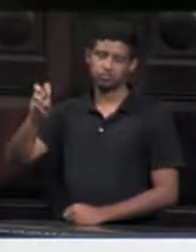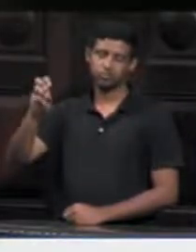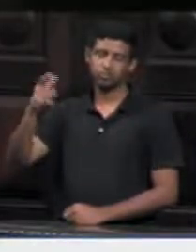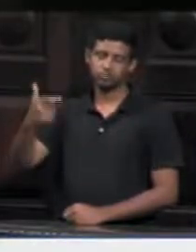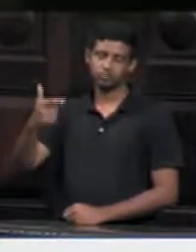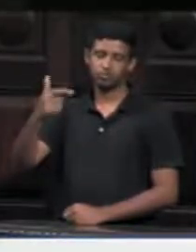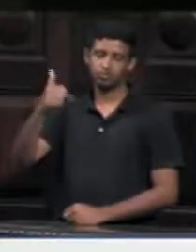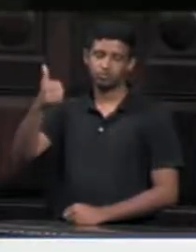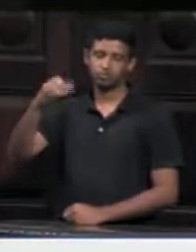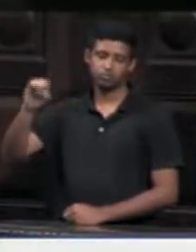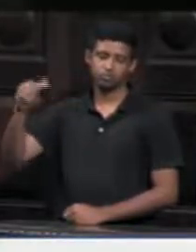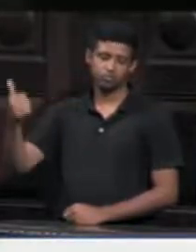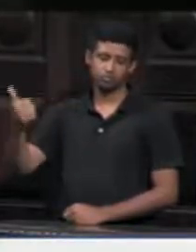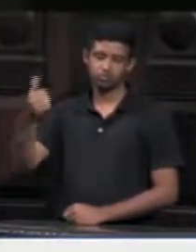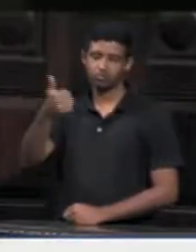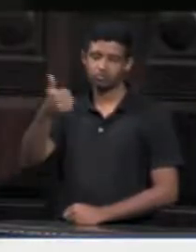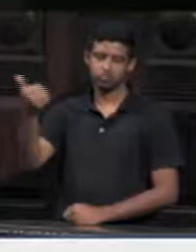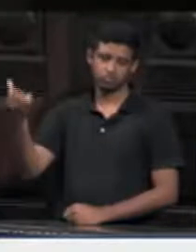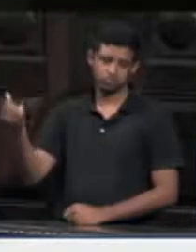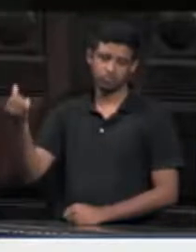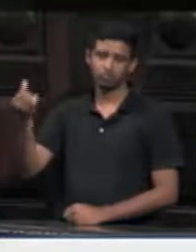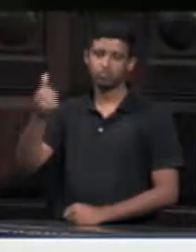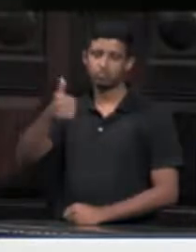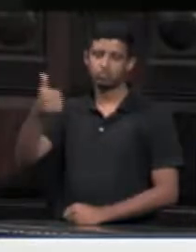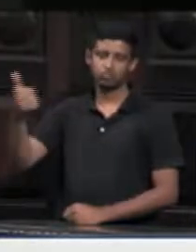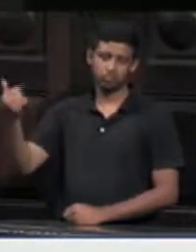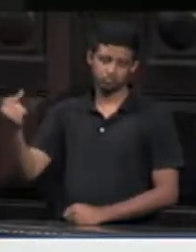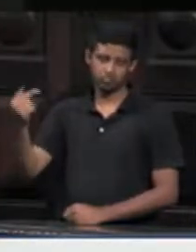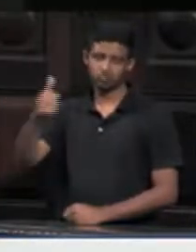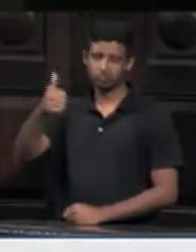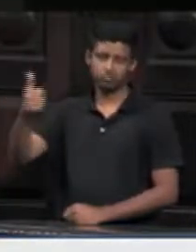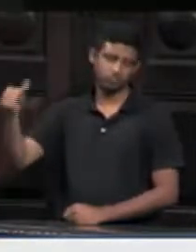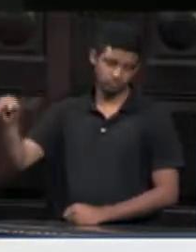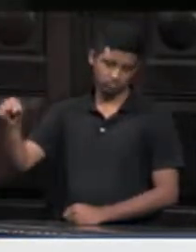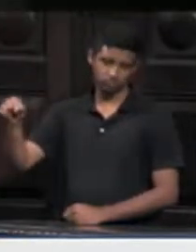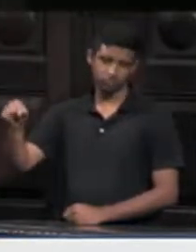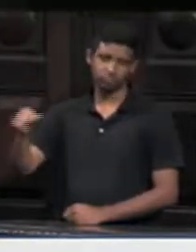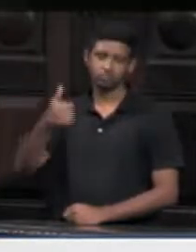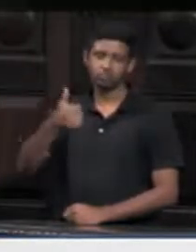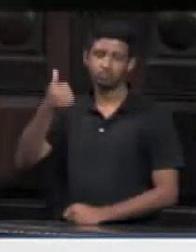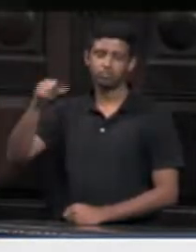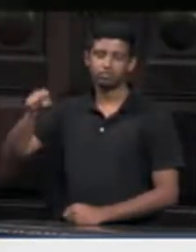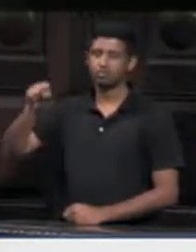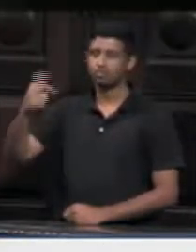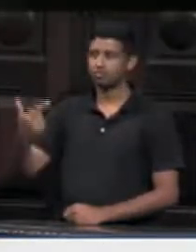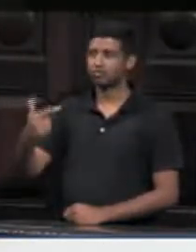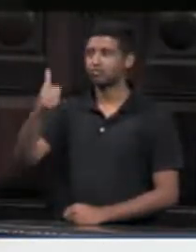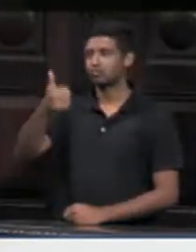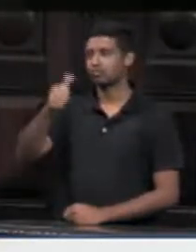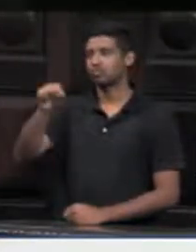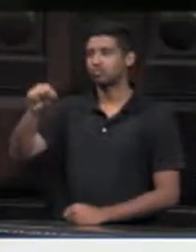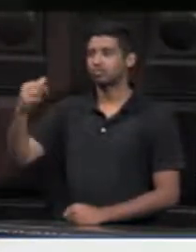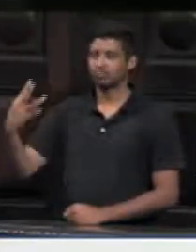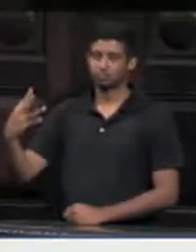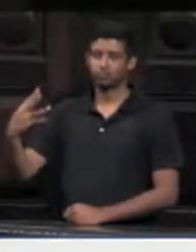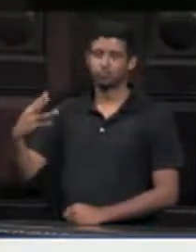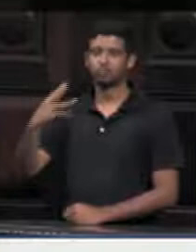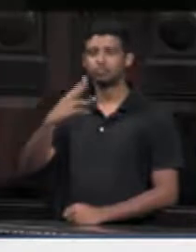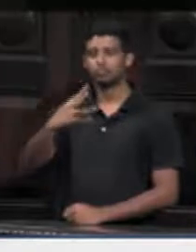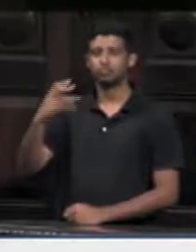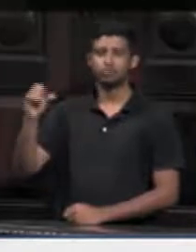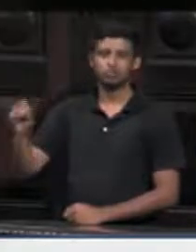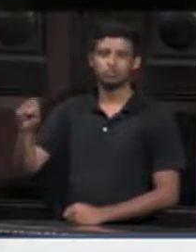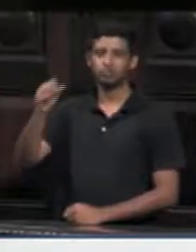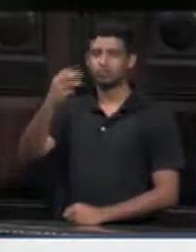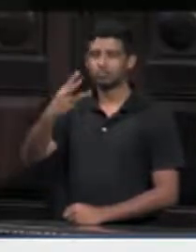103, 106, 116, 117, 18, 182, 183. 38,